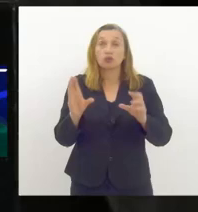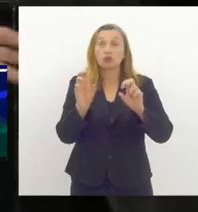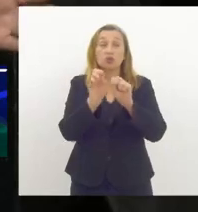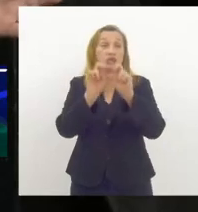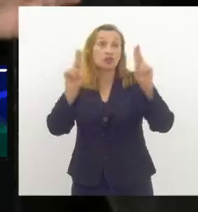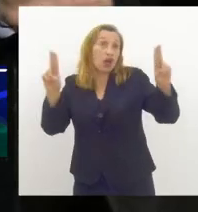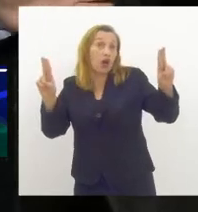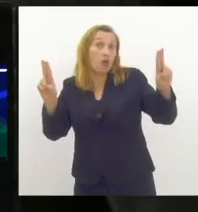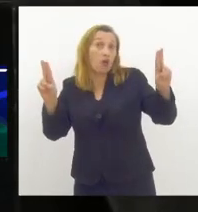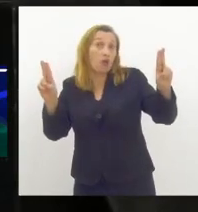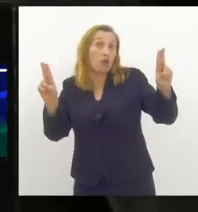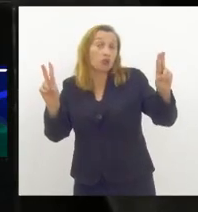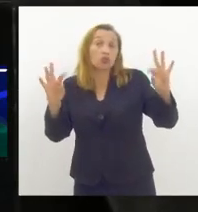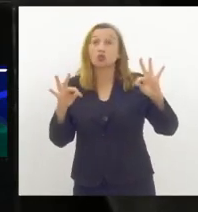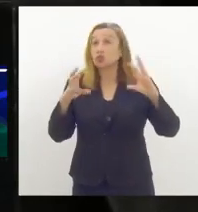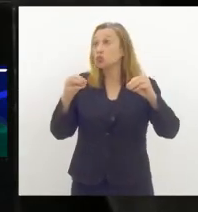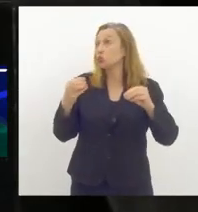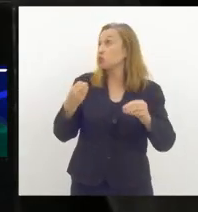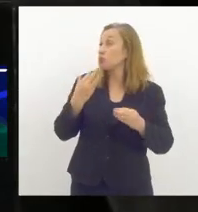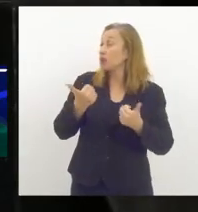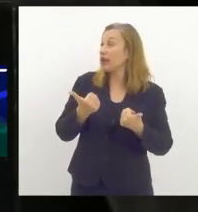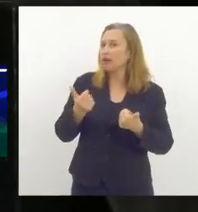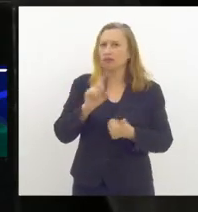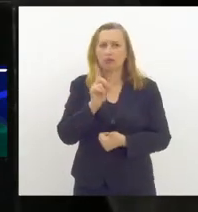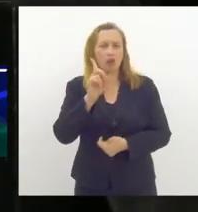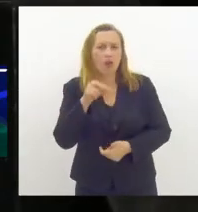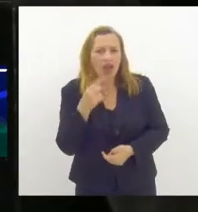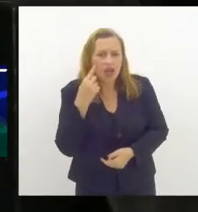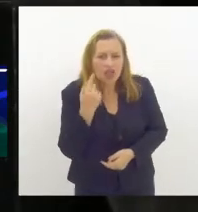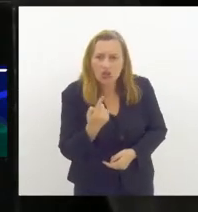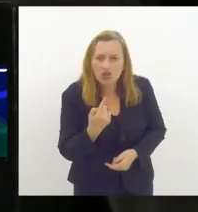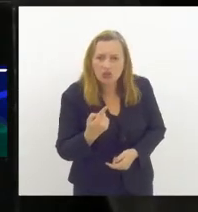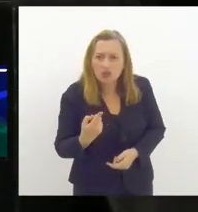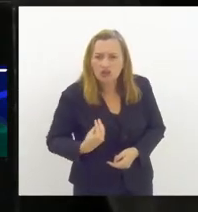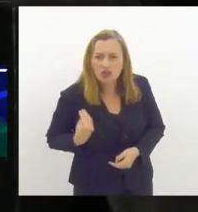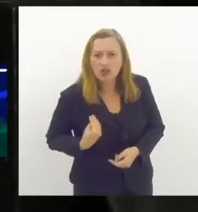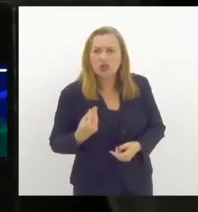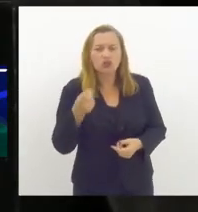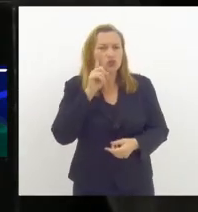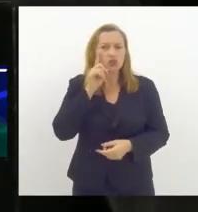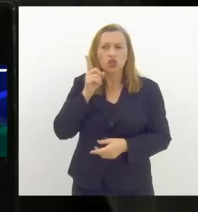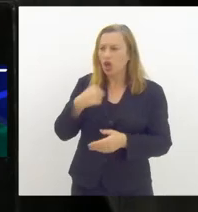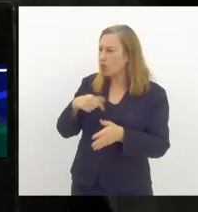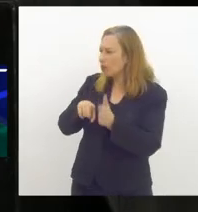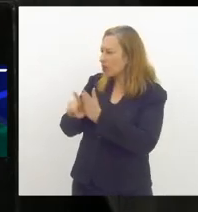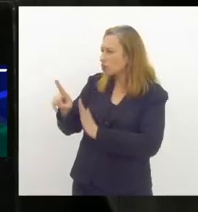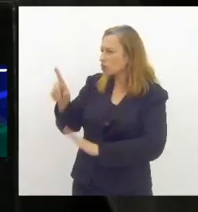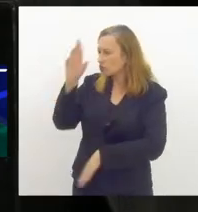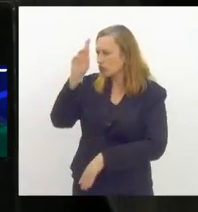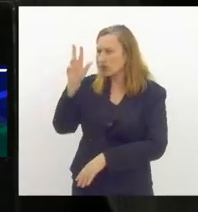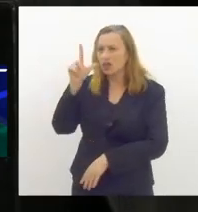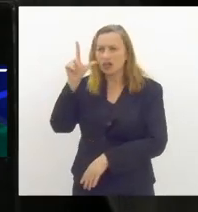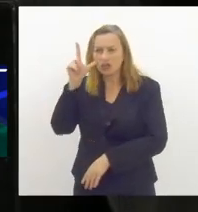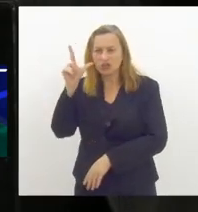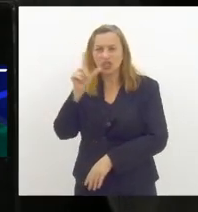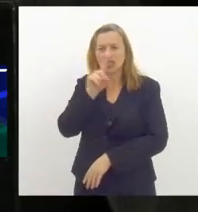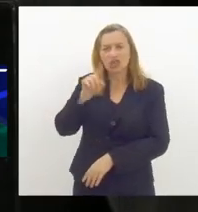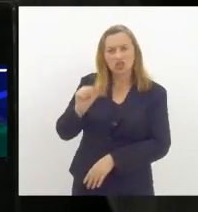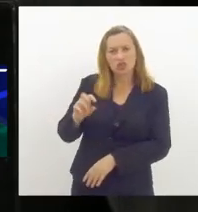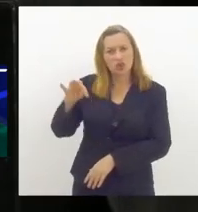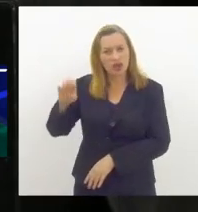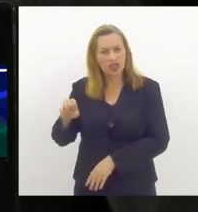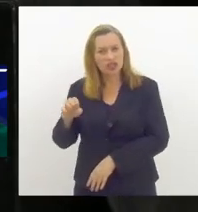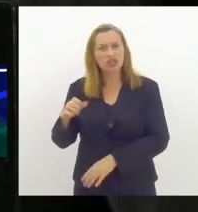ante-sala do paraíso tudo funciona muito bem não é isso que o povo está vivendo no dia a dia eu pergunto a vossa excelência Lucinha na zona oeste